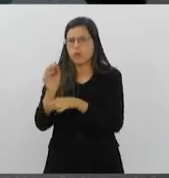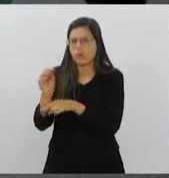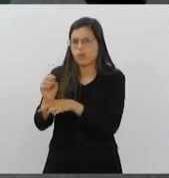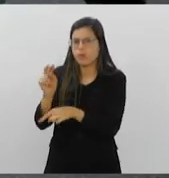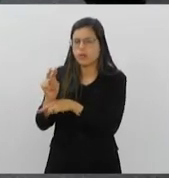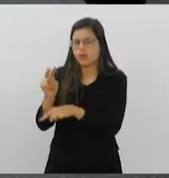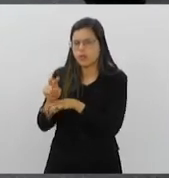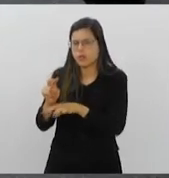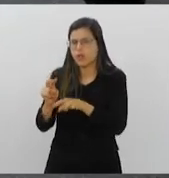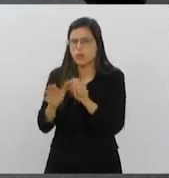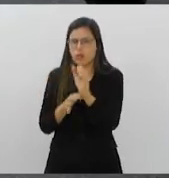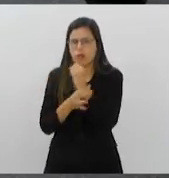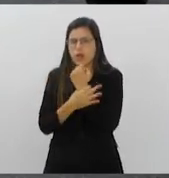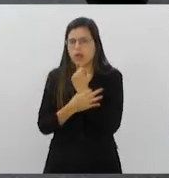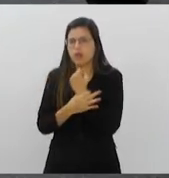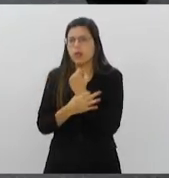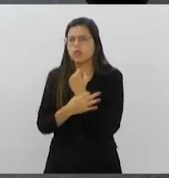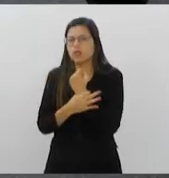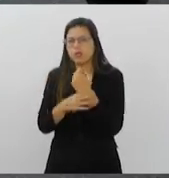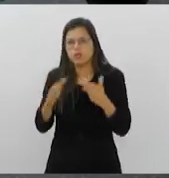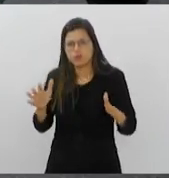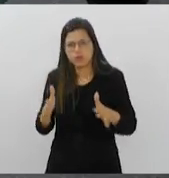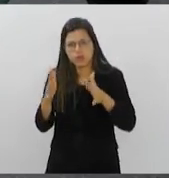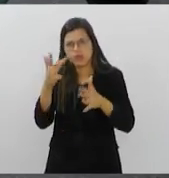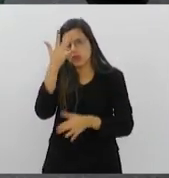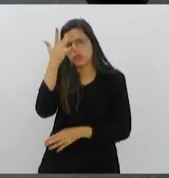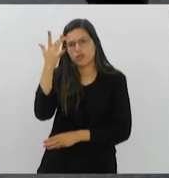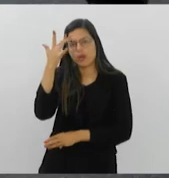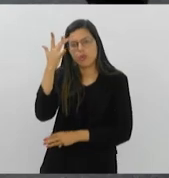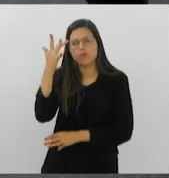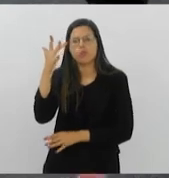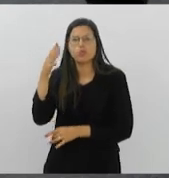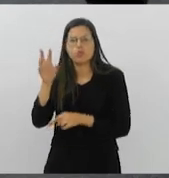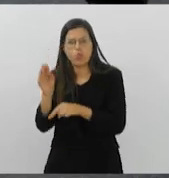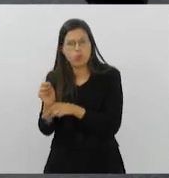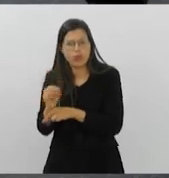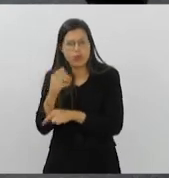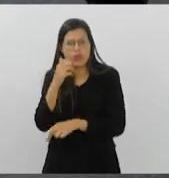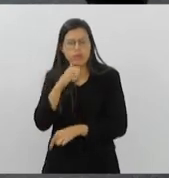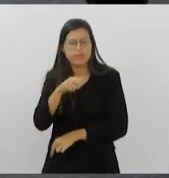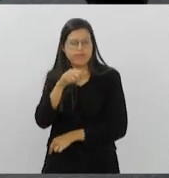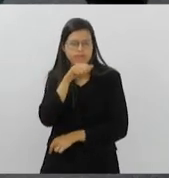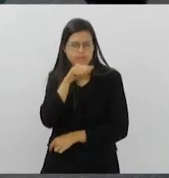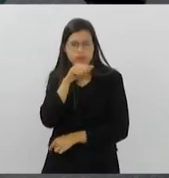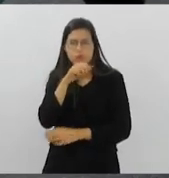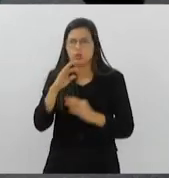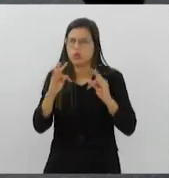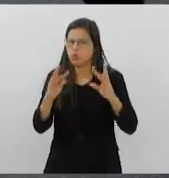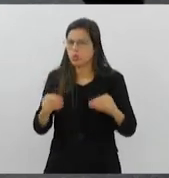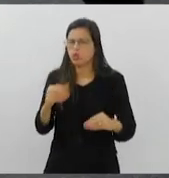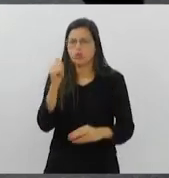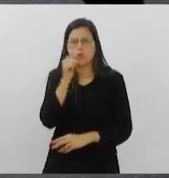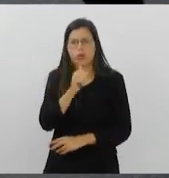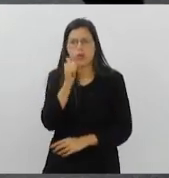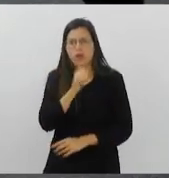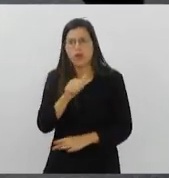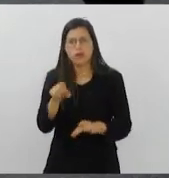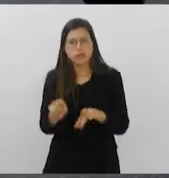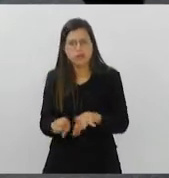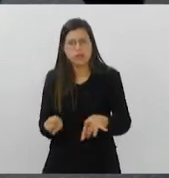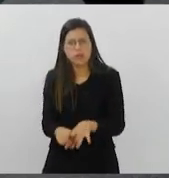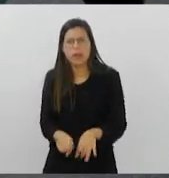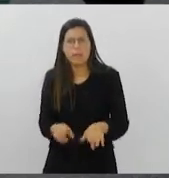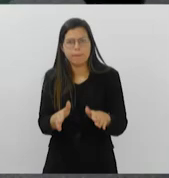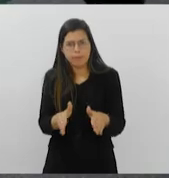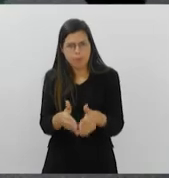garantindo a promoção da saúde mental materna de todas as mulheres, de todas as classes sociais, mas também